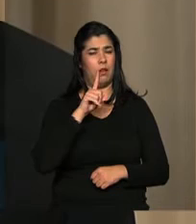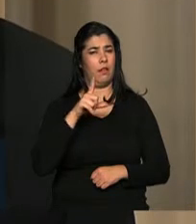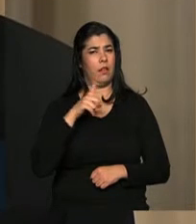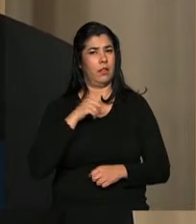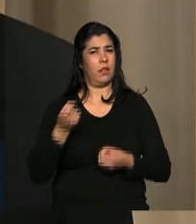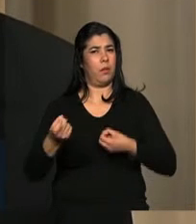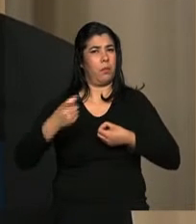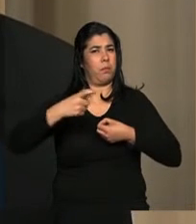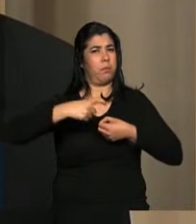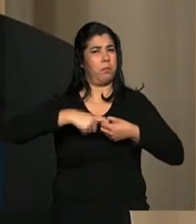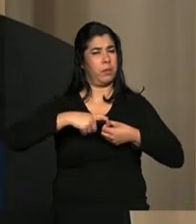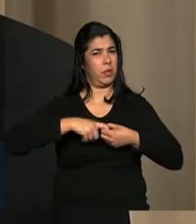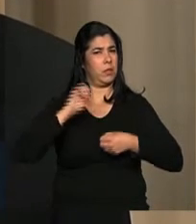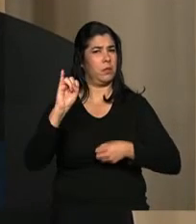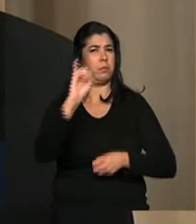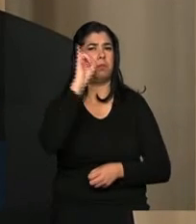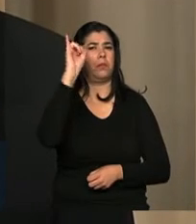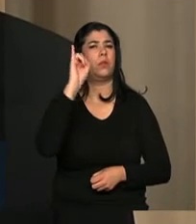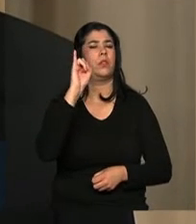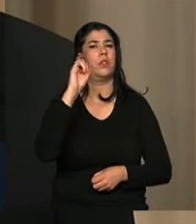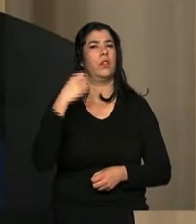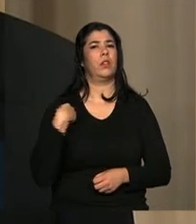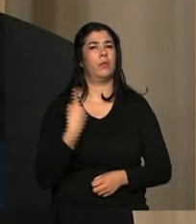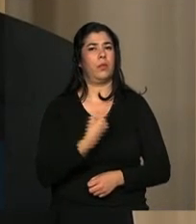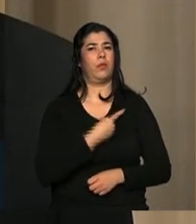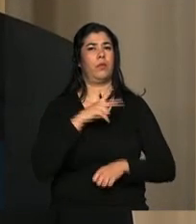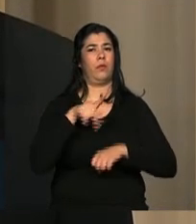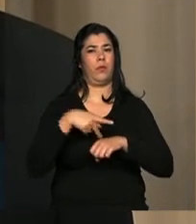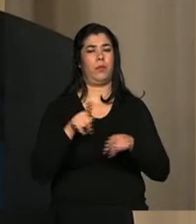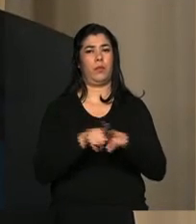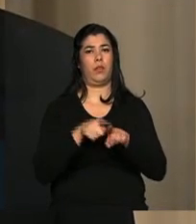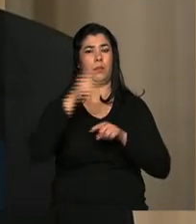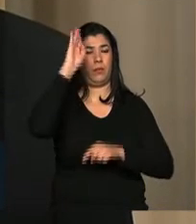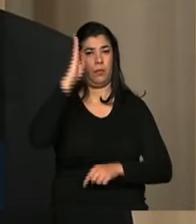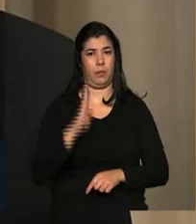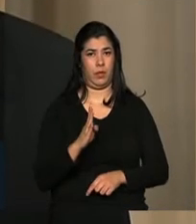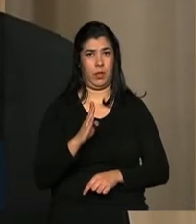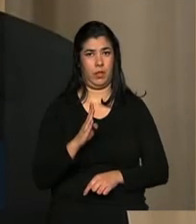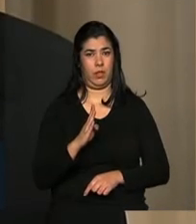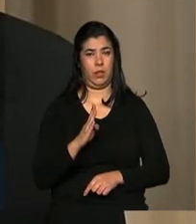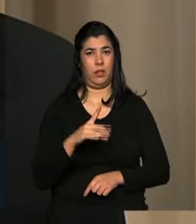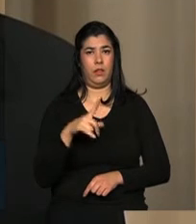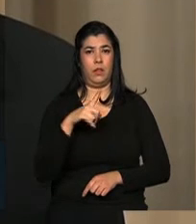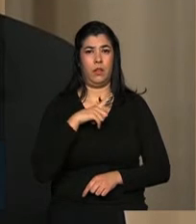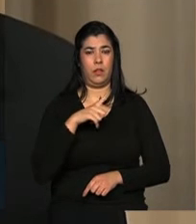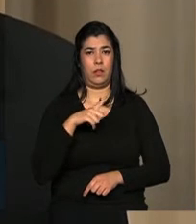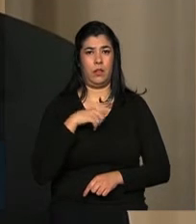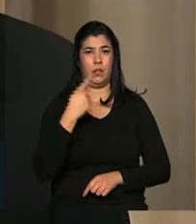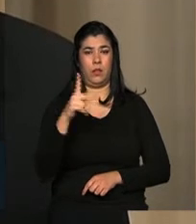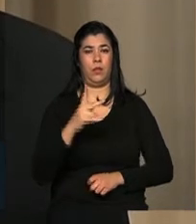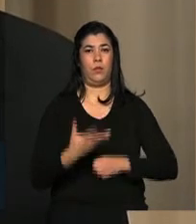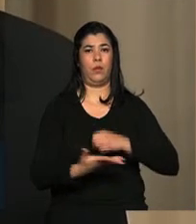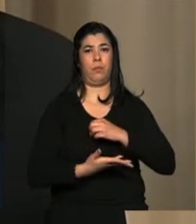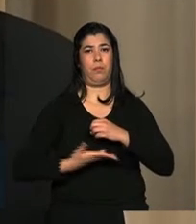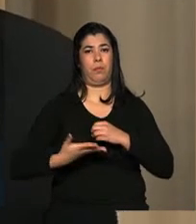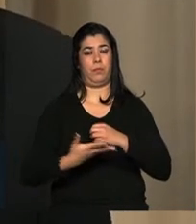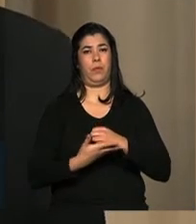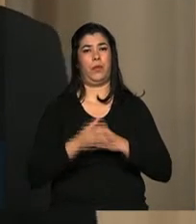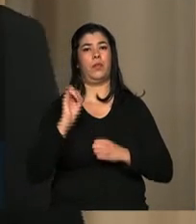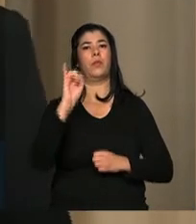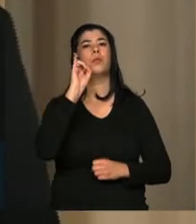grande relevo para o Brasil. São parceiros que têm como sua base